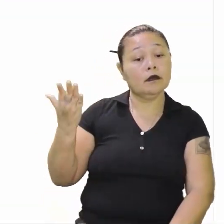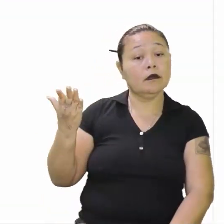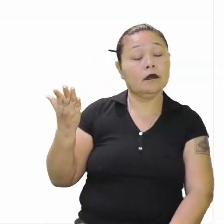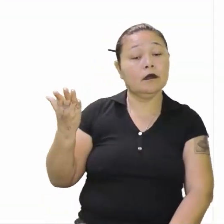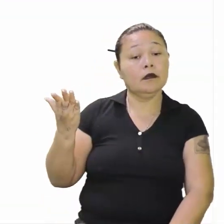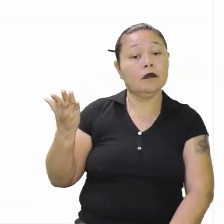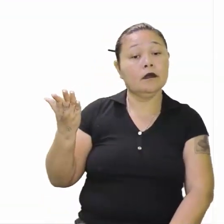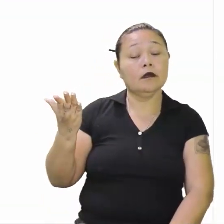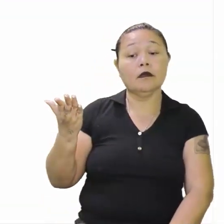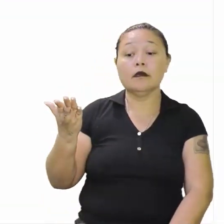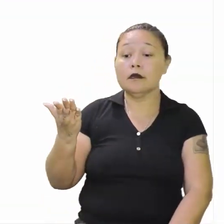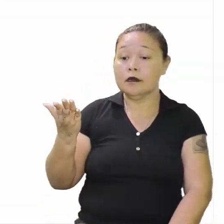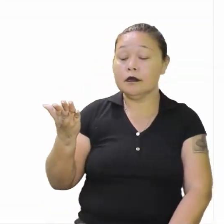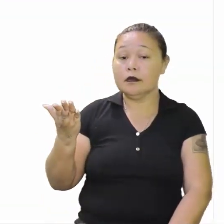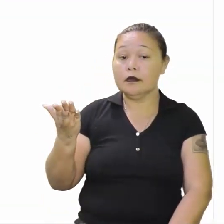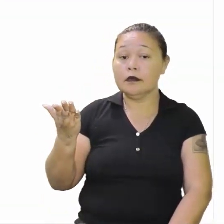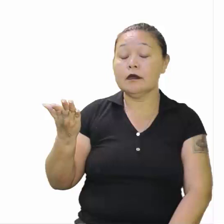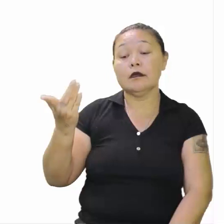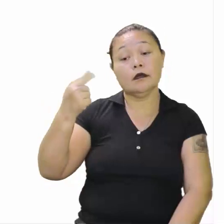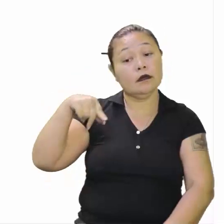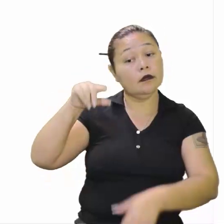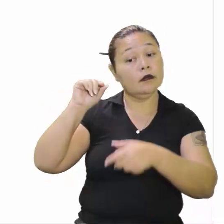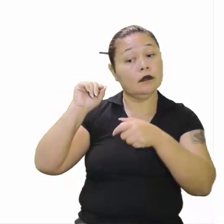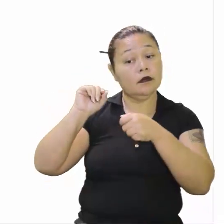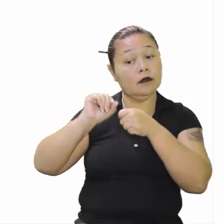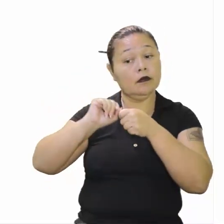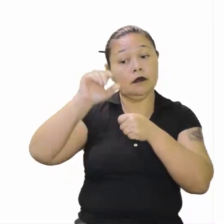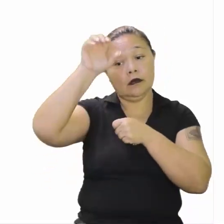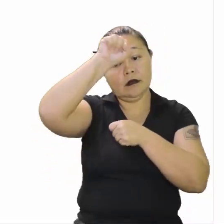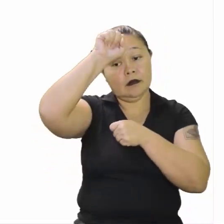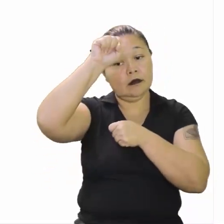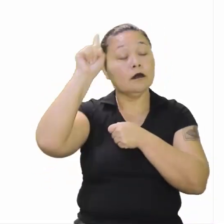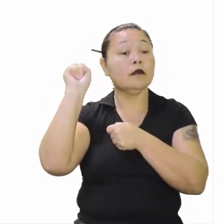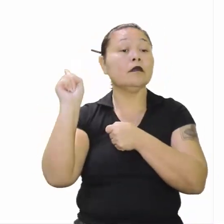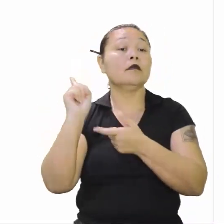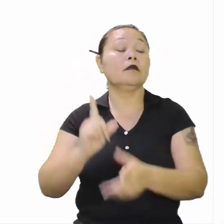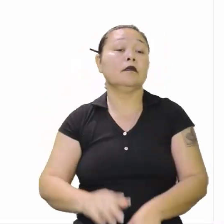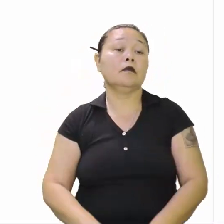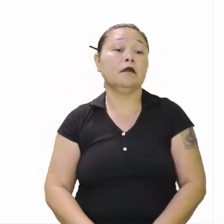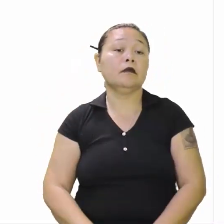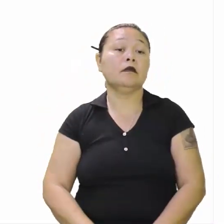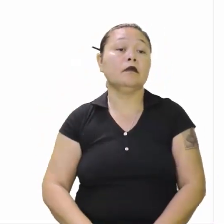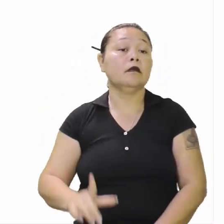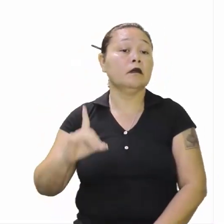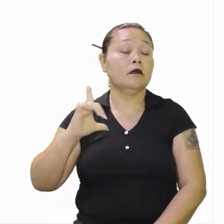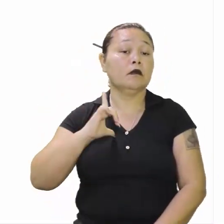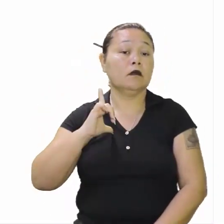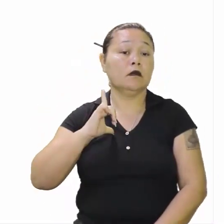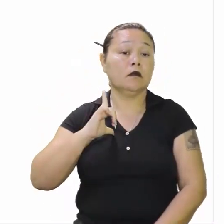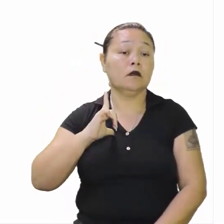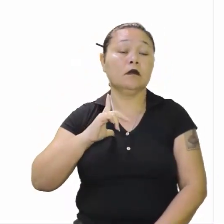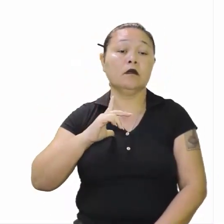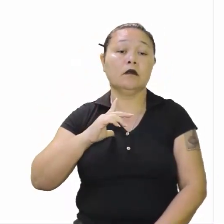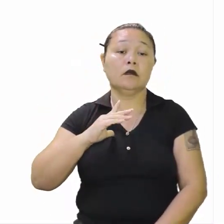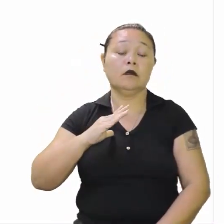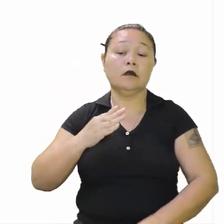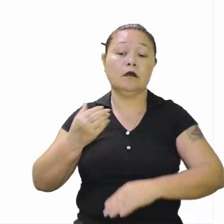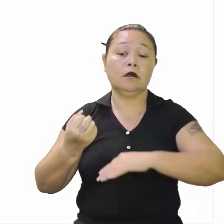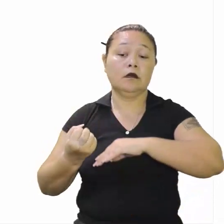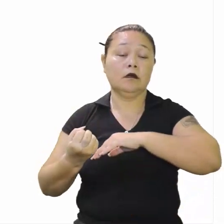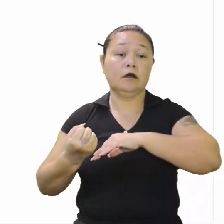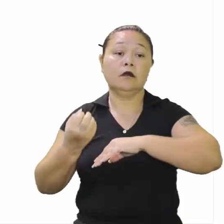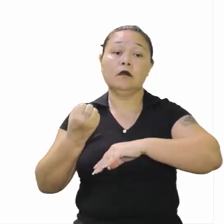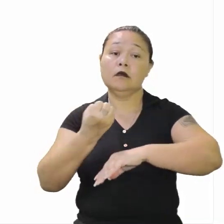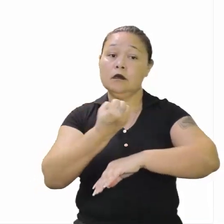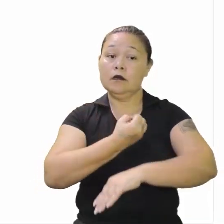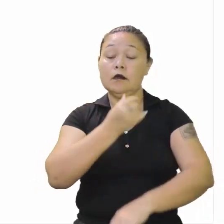nada melhor do que aprender fazendo. Aqui nós temos o exemplo de número